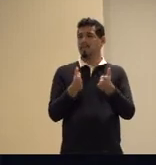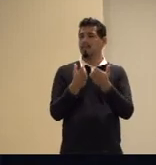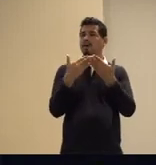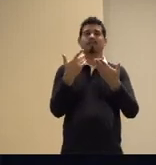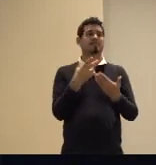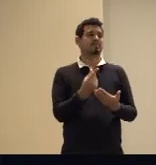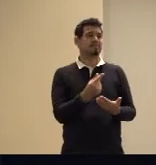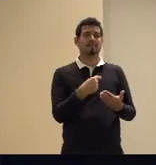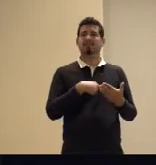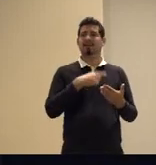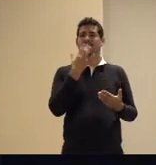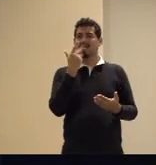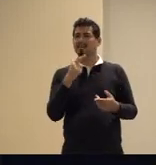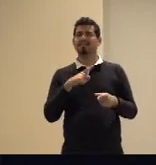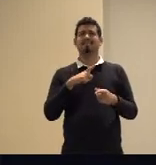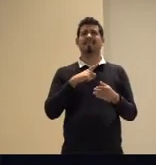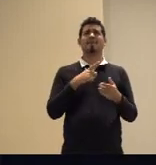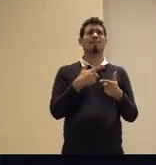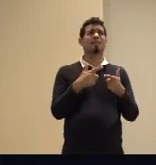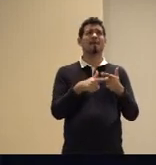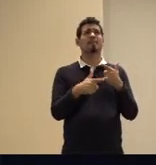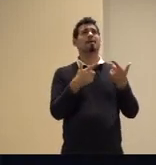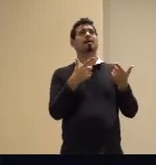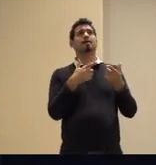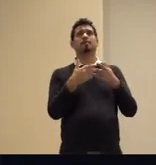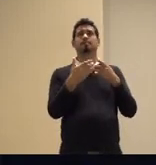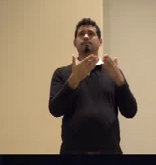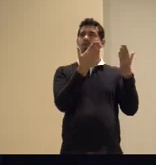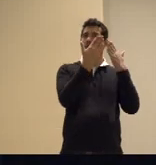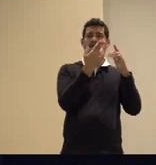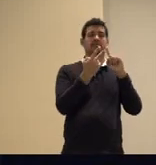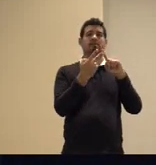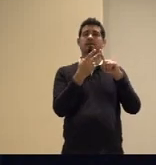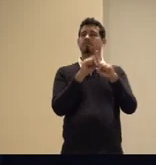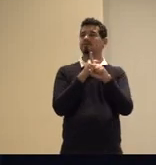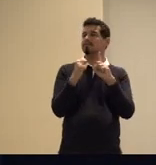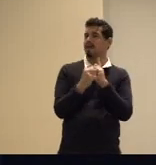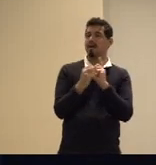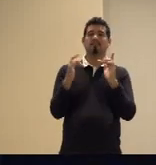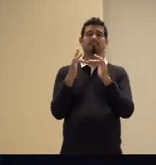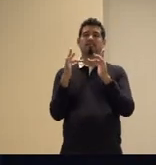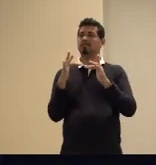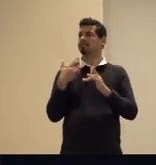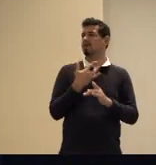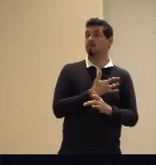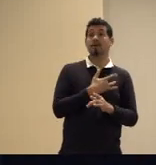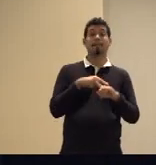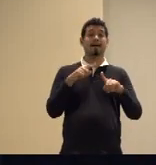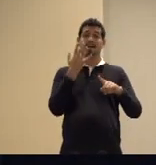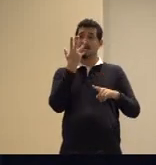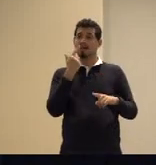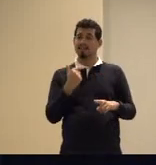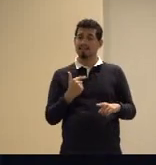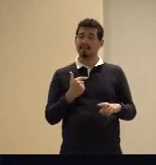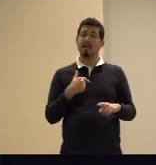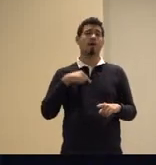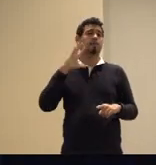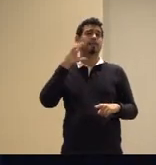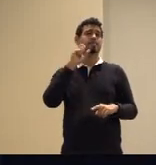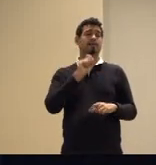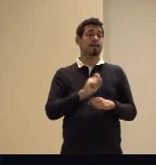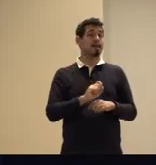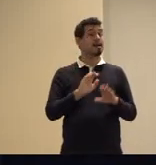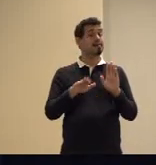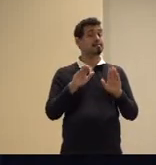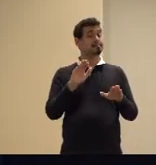ordens, psicológica, de saúde, social. E essas crianças podem vir a